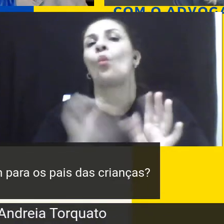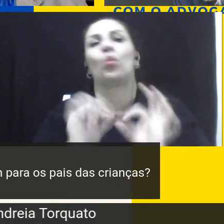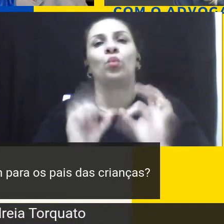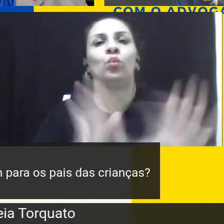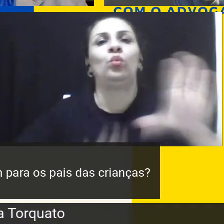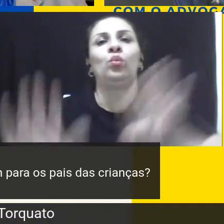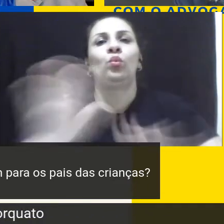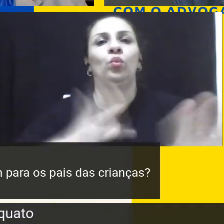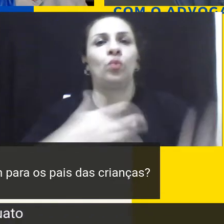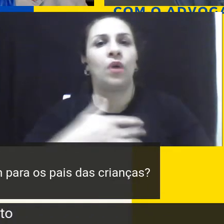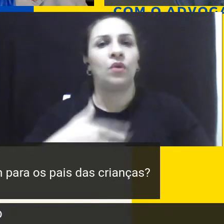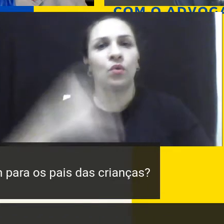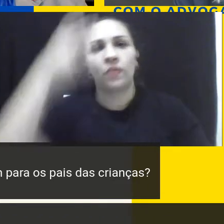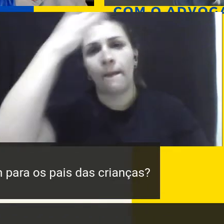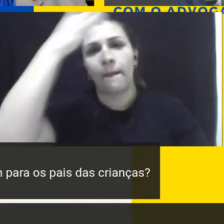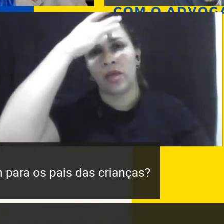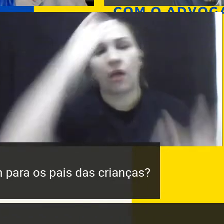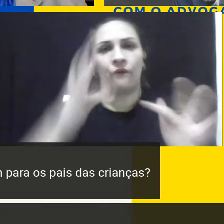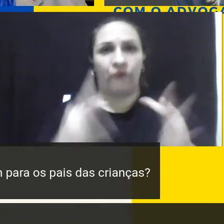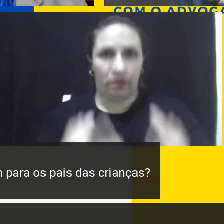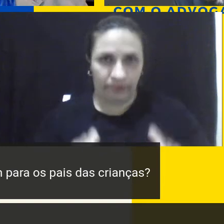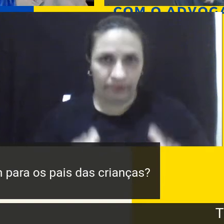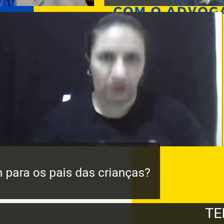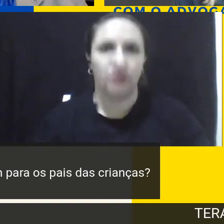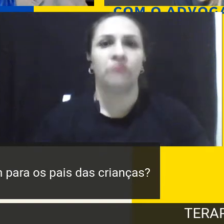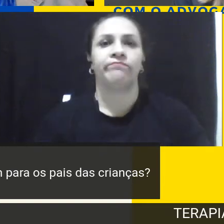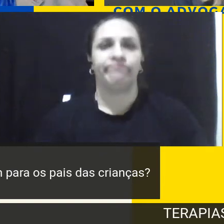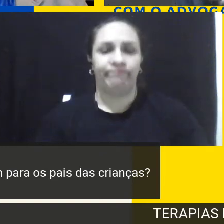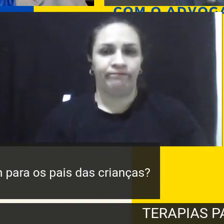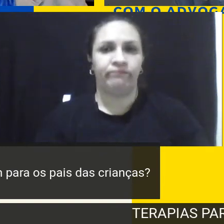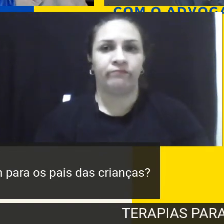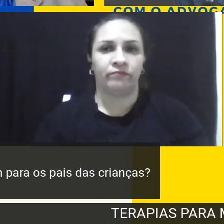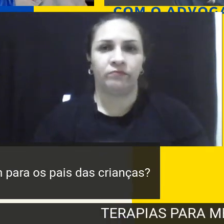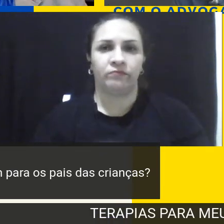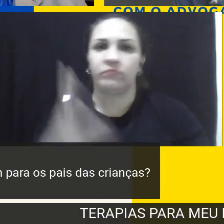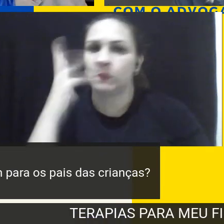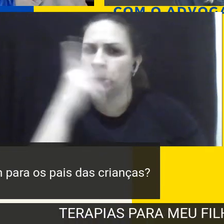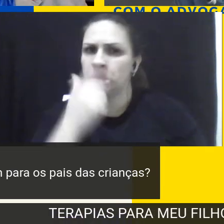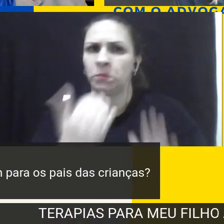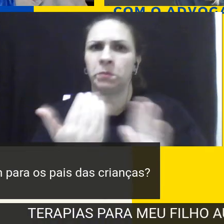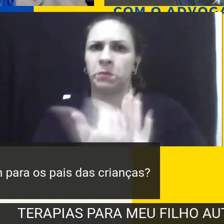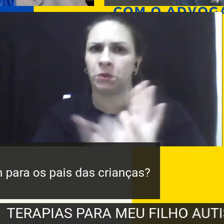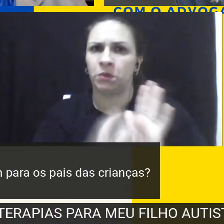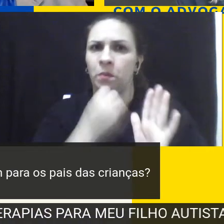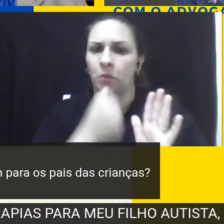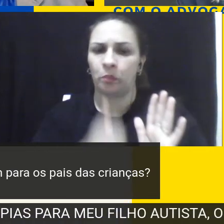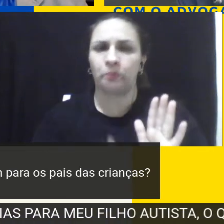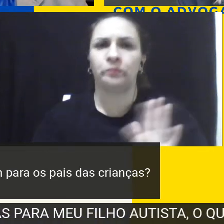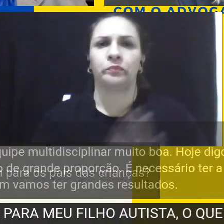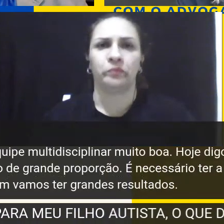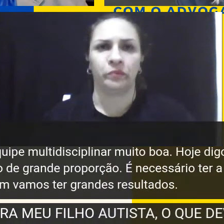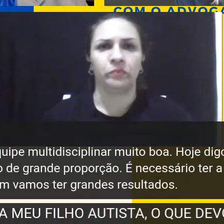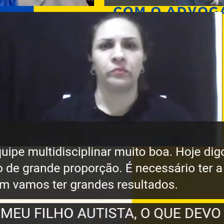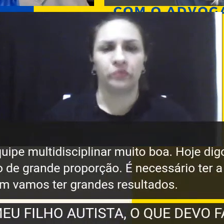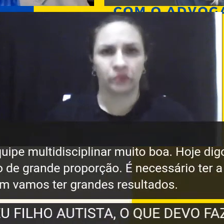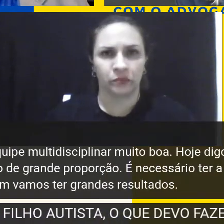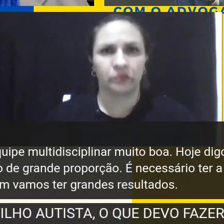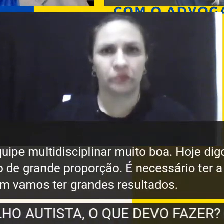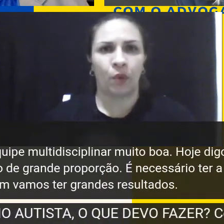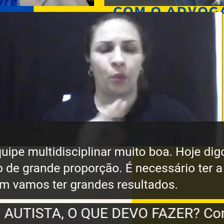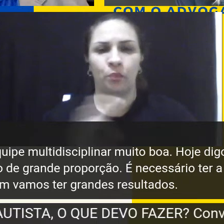cuidar da saúde mental das famílias dos autistas. É lindo esse projeto também, gente. Que